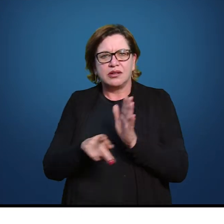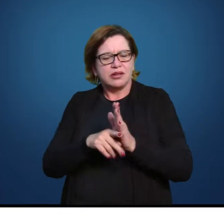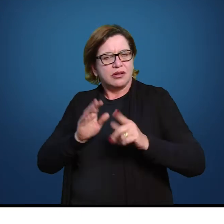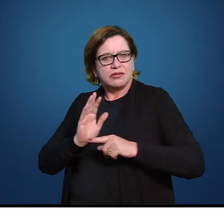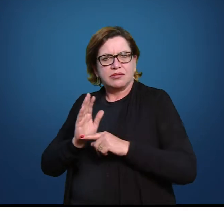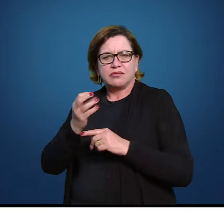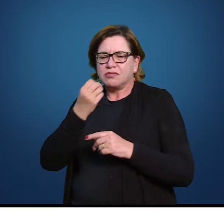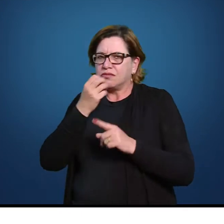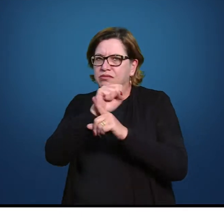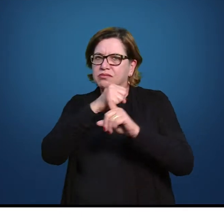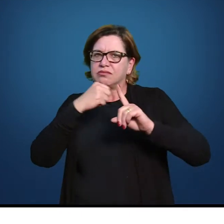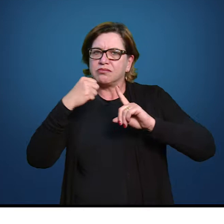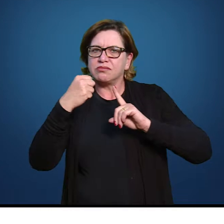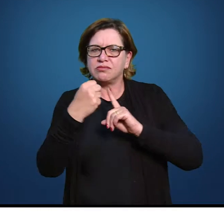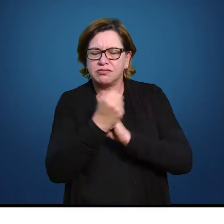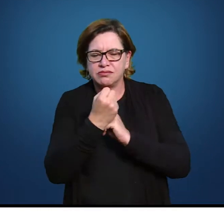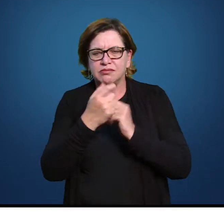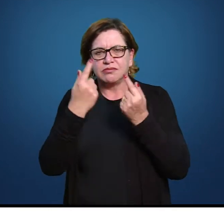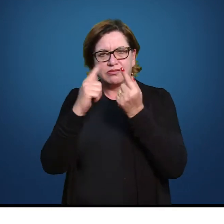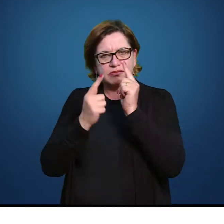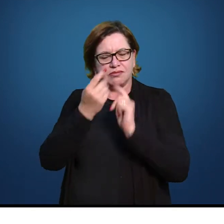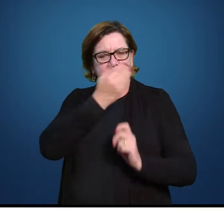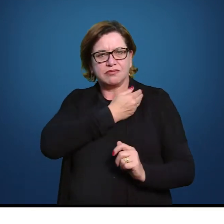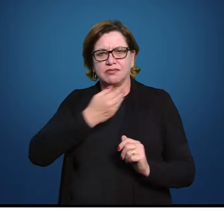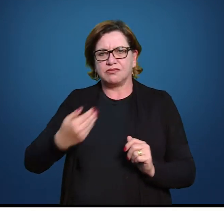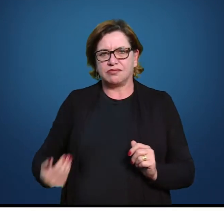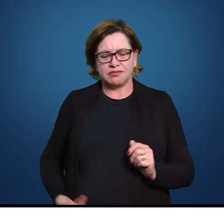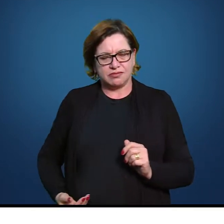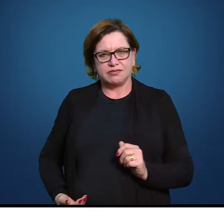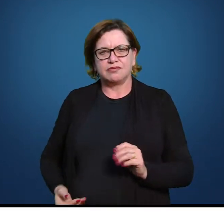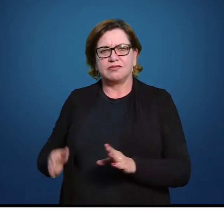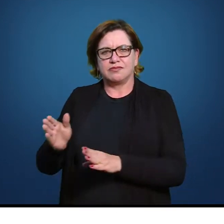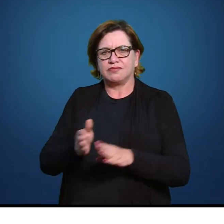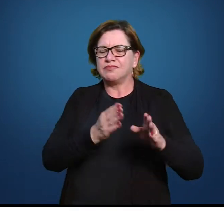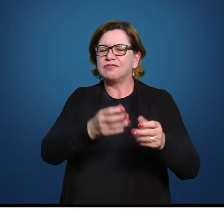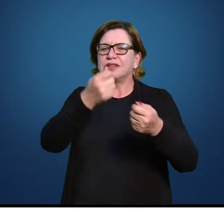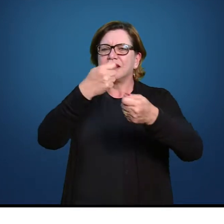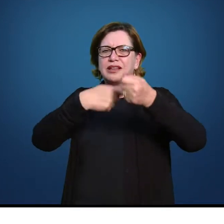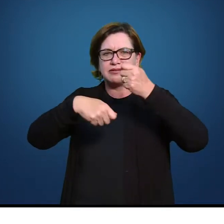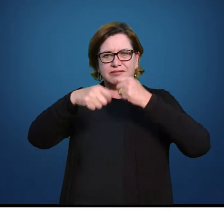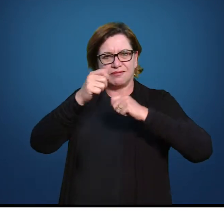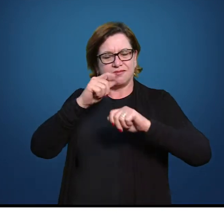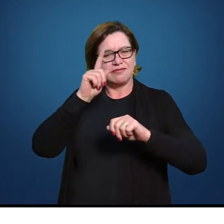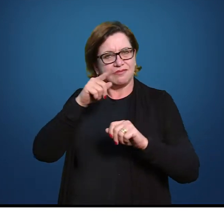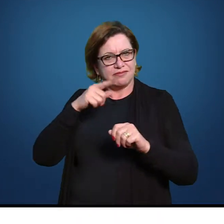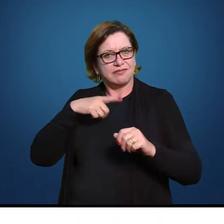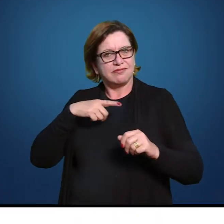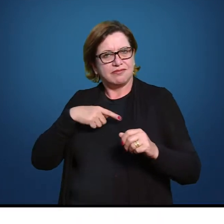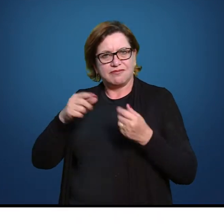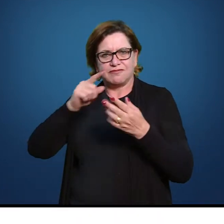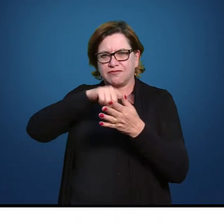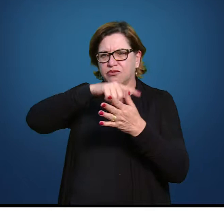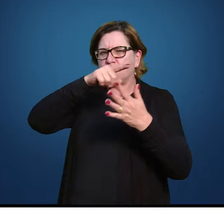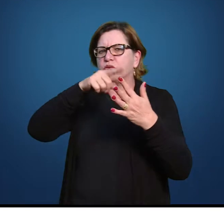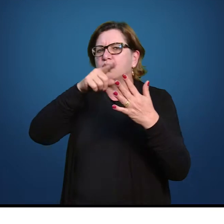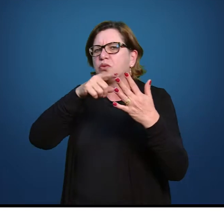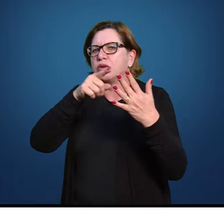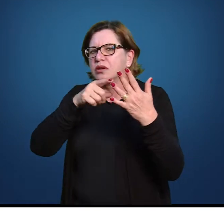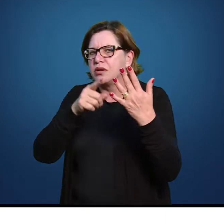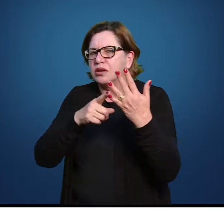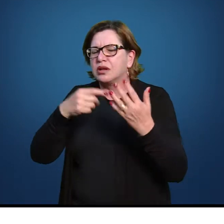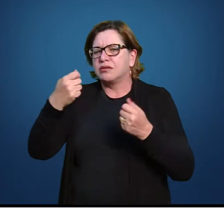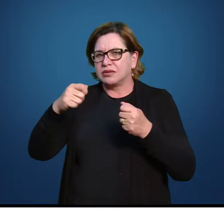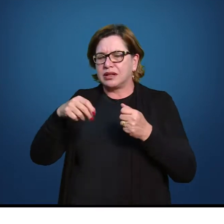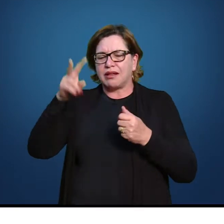pública. A administração pública, então, ela é formada por um conjunto de fatores. Nós temos que lembrar